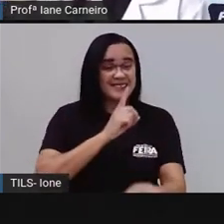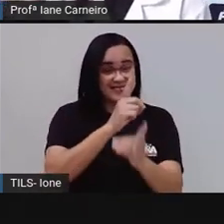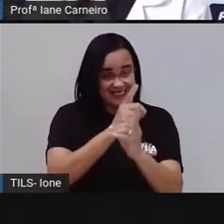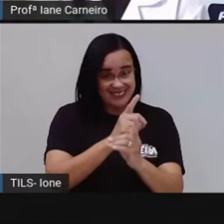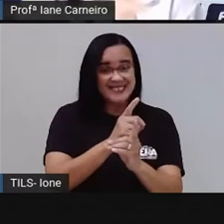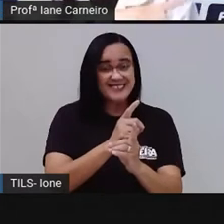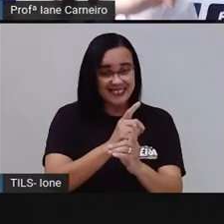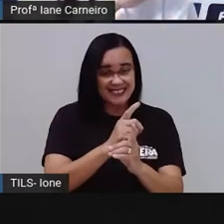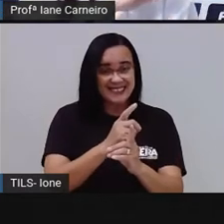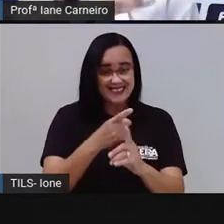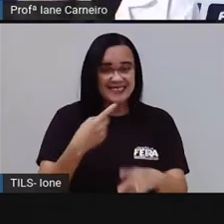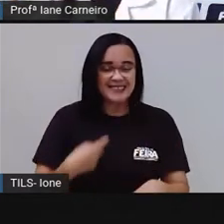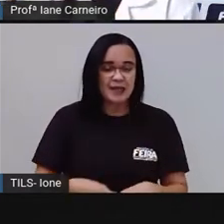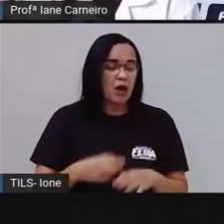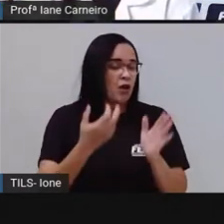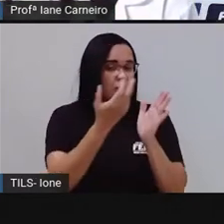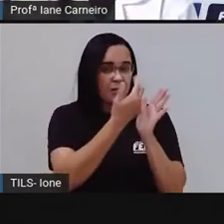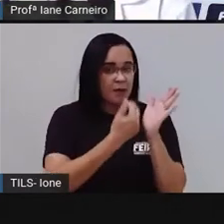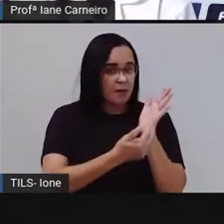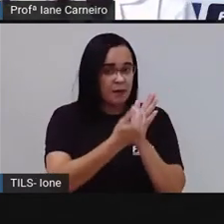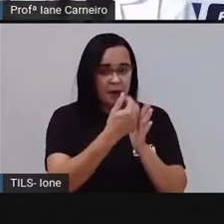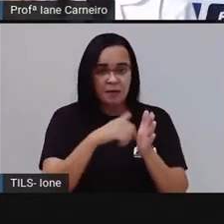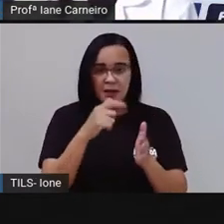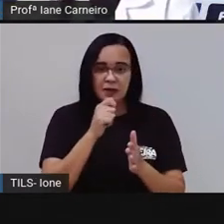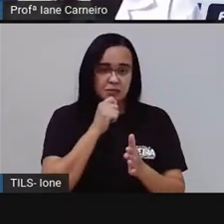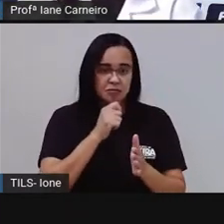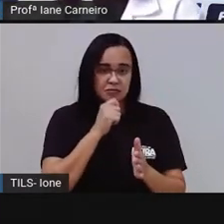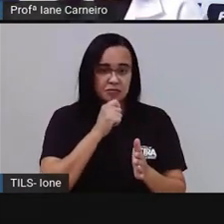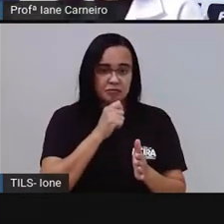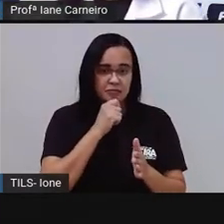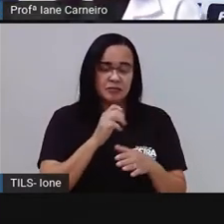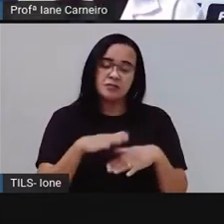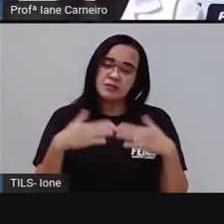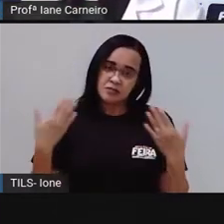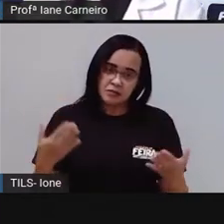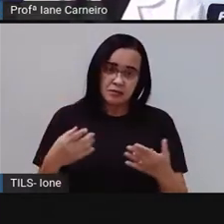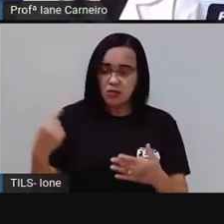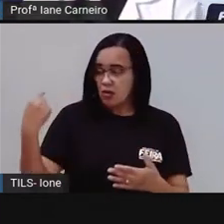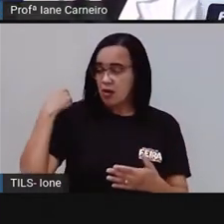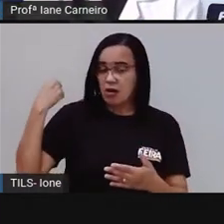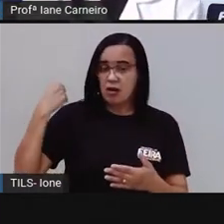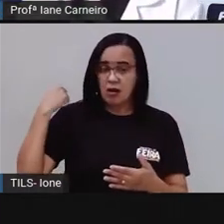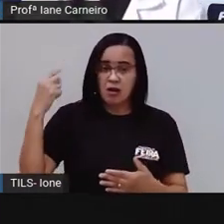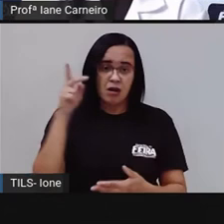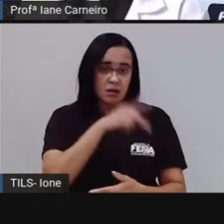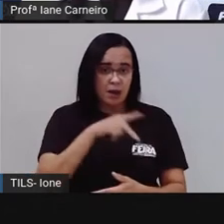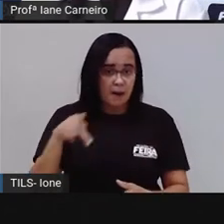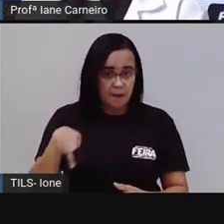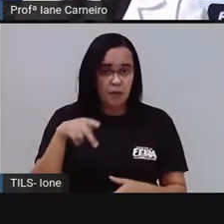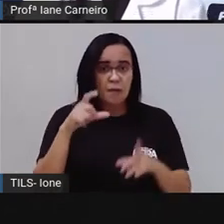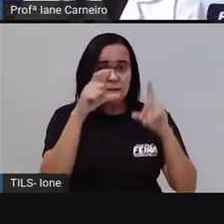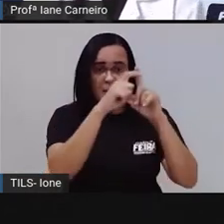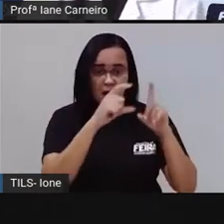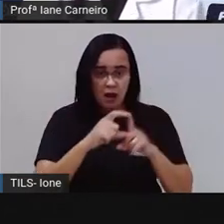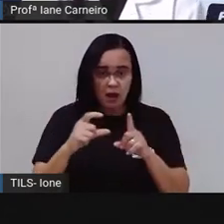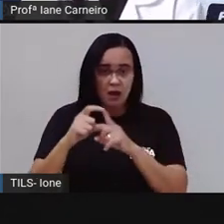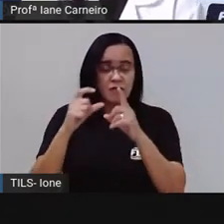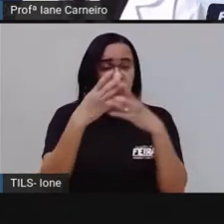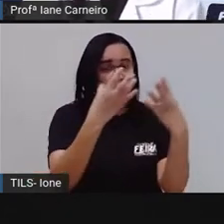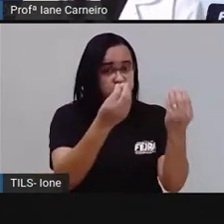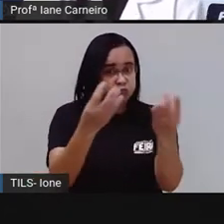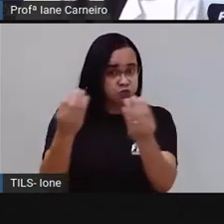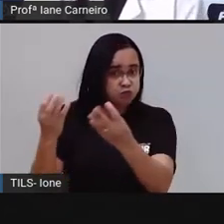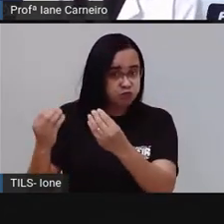dia, por exemplo, aqui atrás da Pro, tem palavras que não tem desenho. Então, não tem como a gente, né? A gente não vai encontrar em nosso